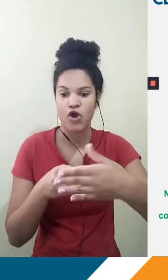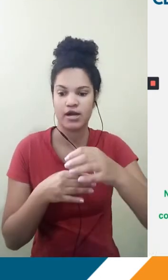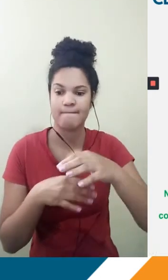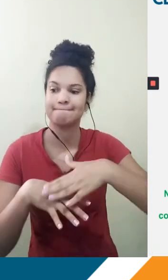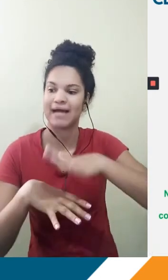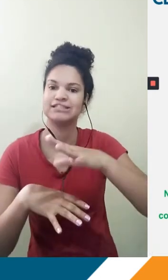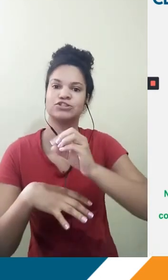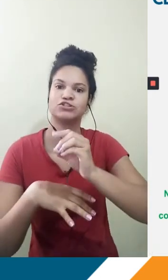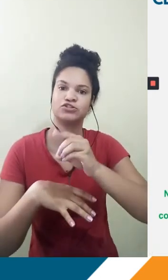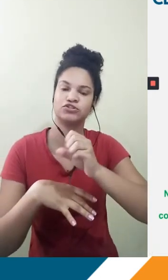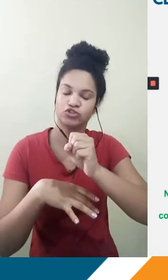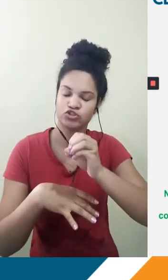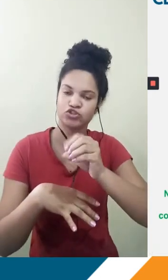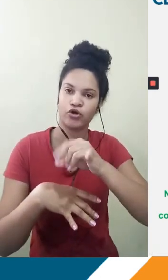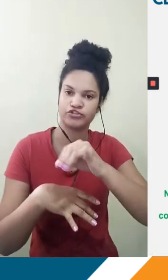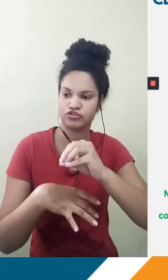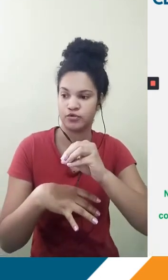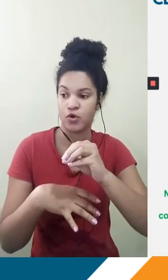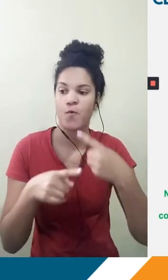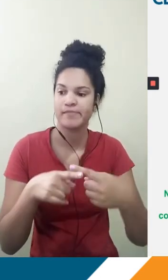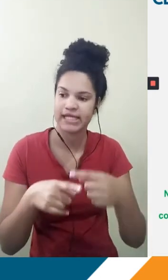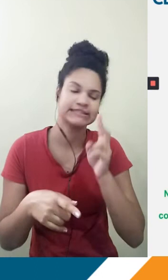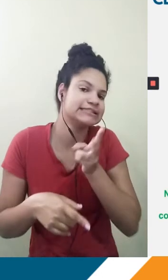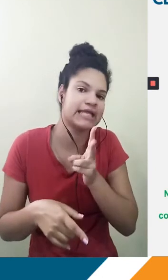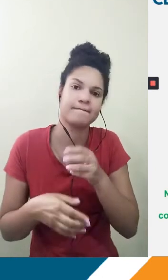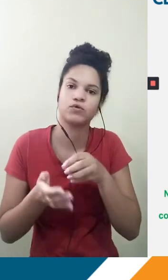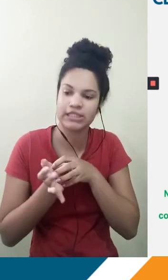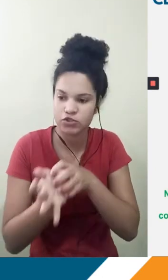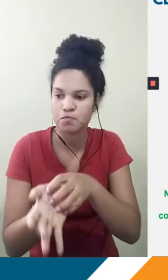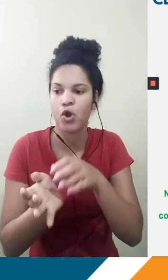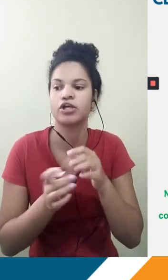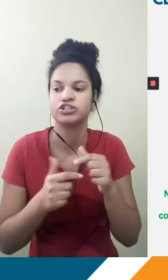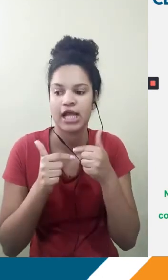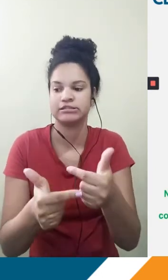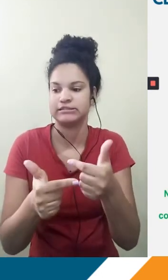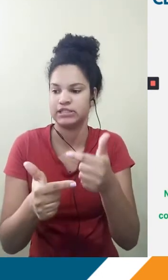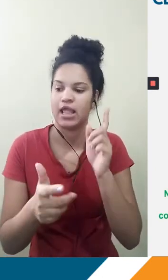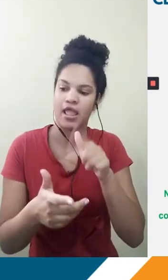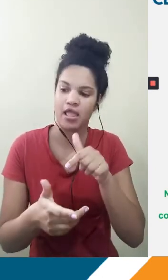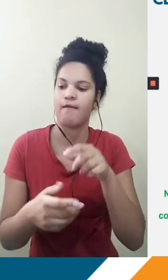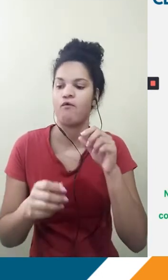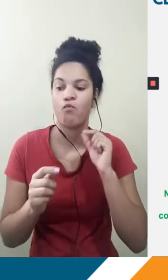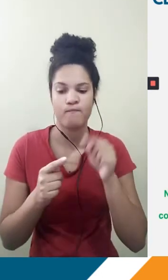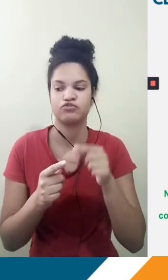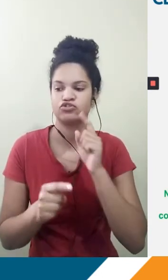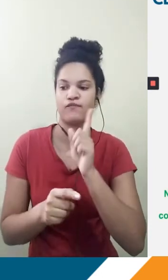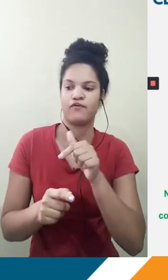contra esse chamado gradiente de concentração. Como a célula ela tem que